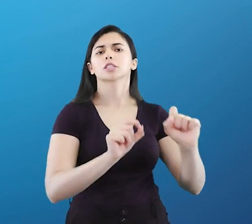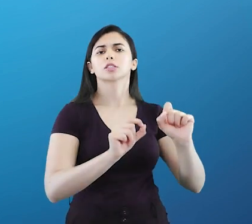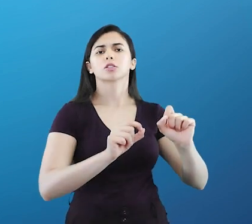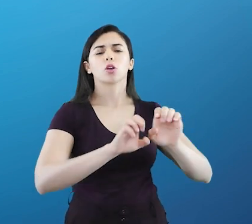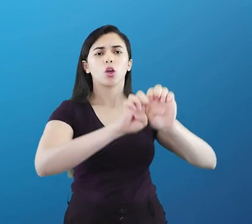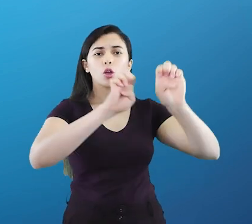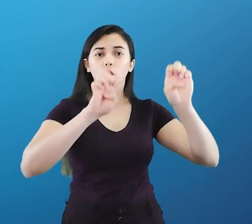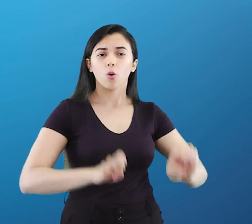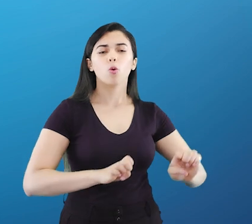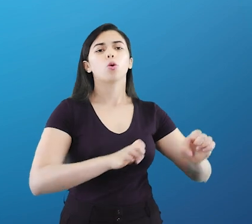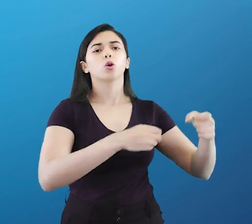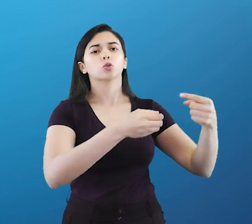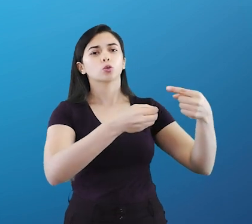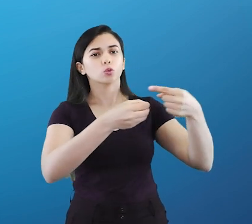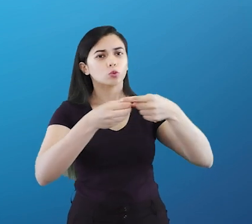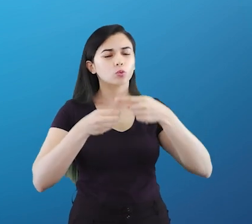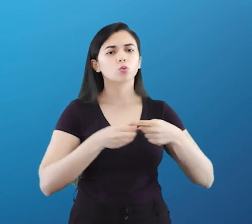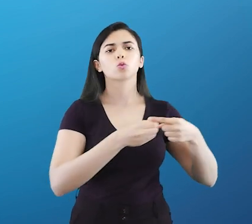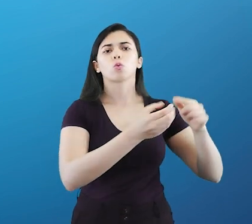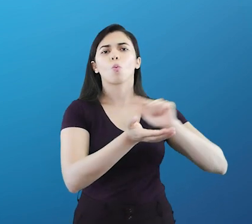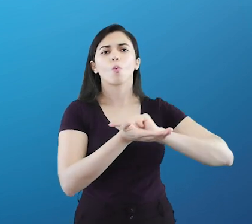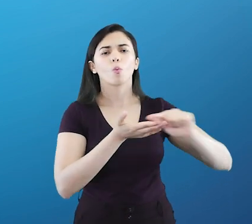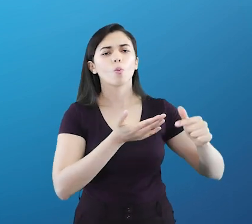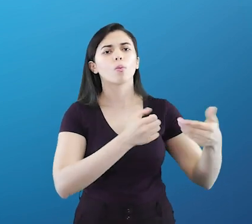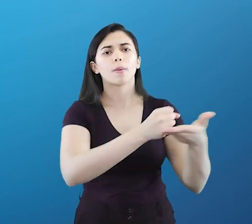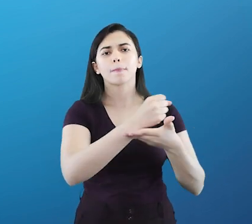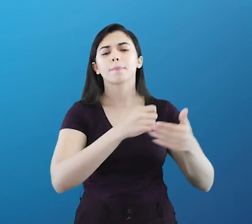saneamento na prevenção também de doenças.